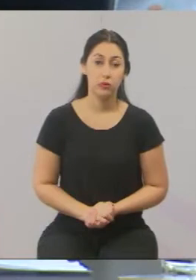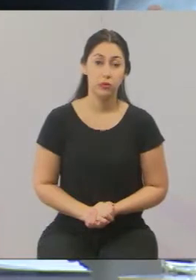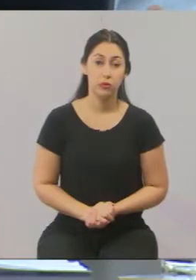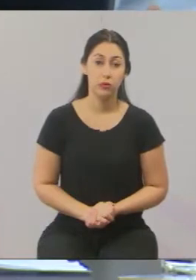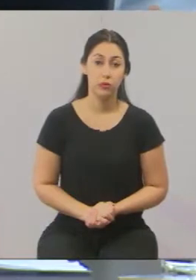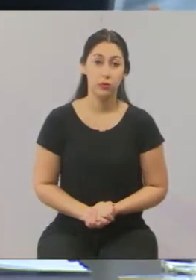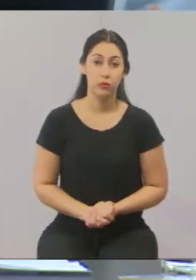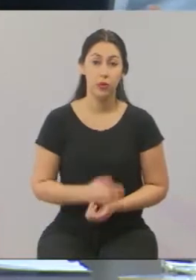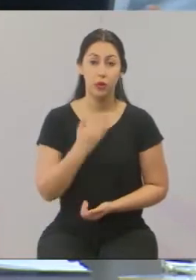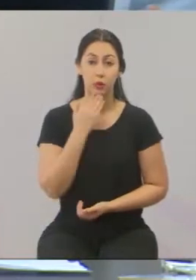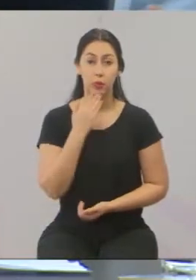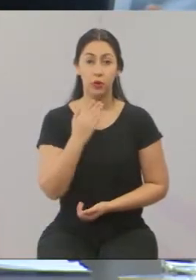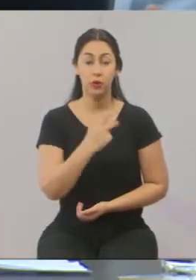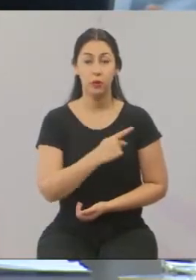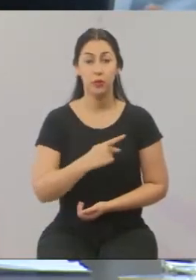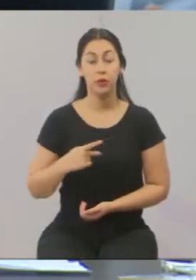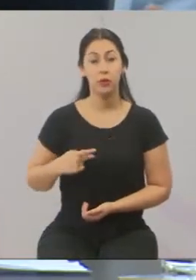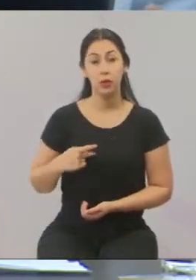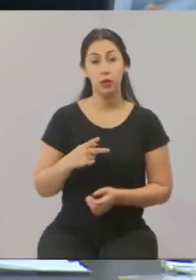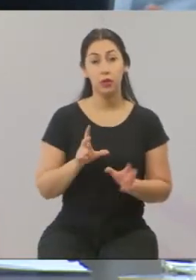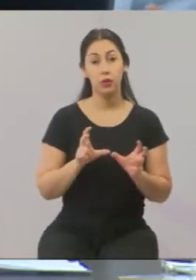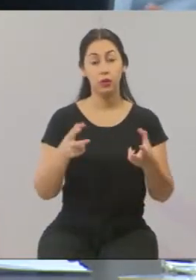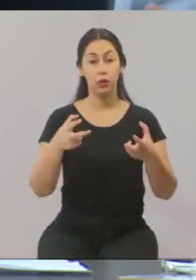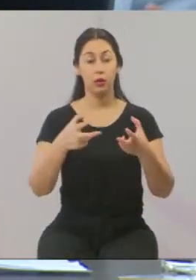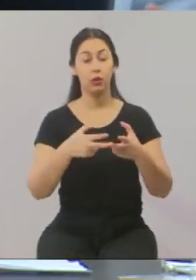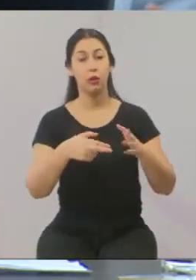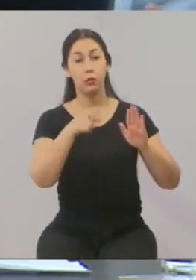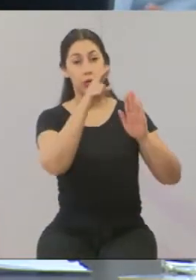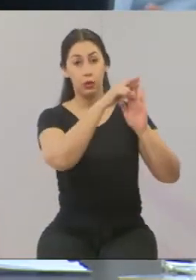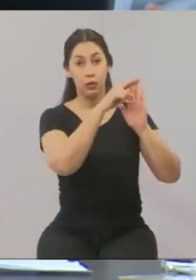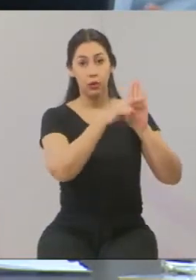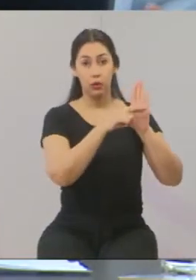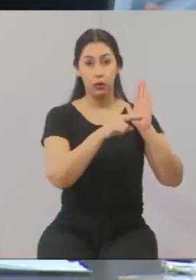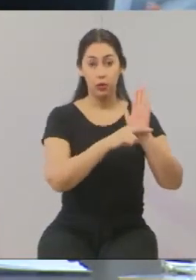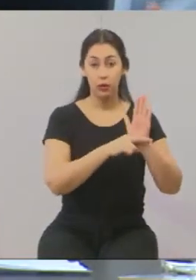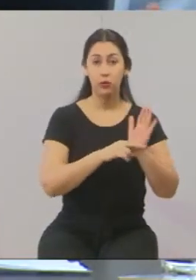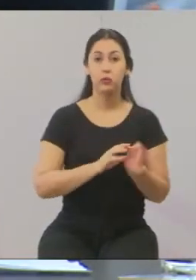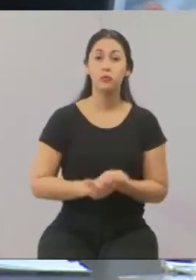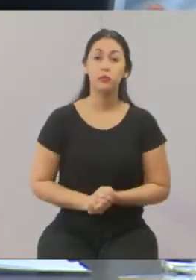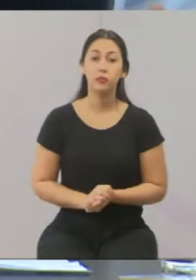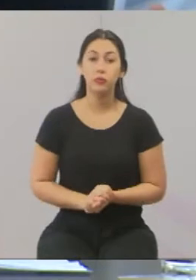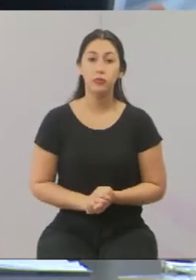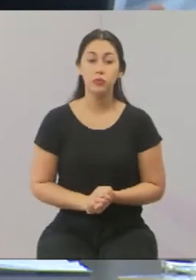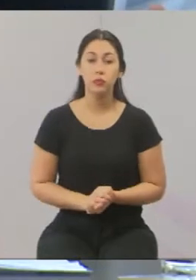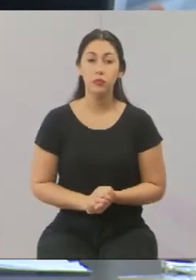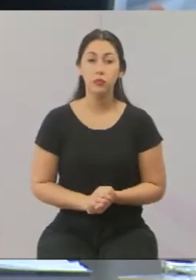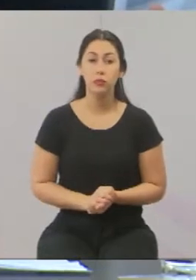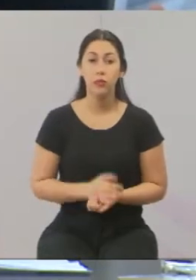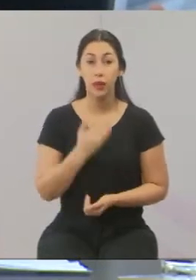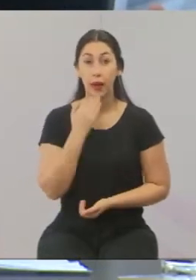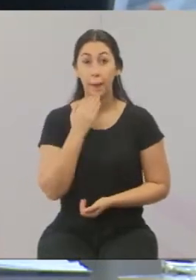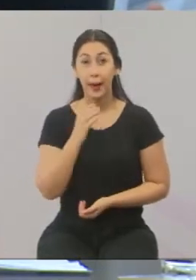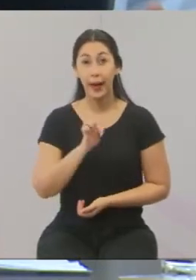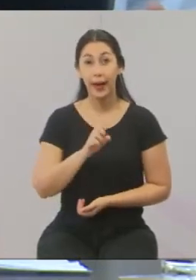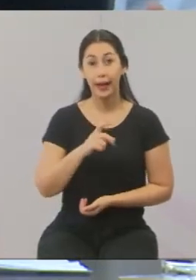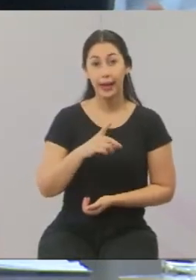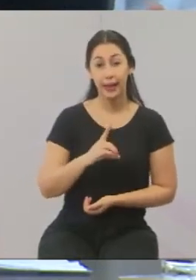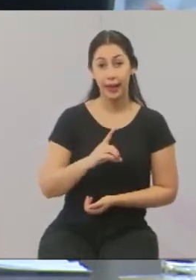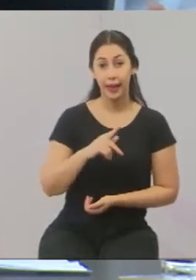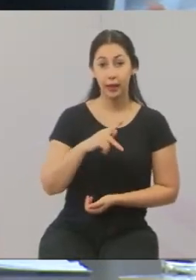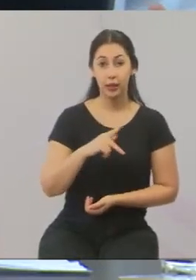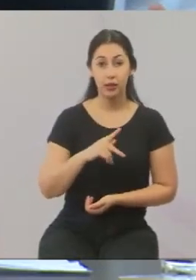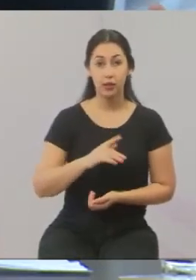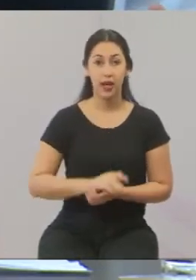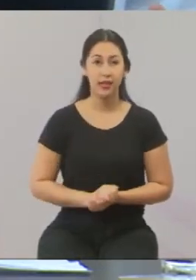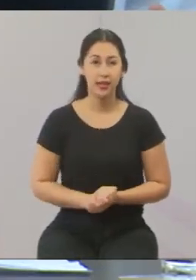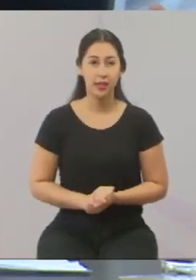Requeremos ao excelentíssimo senhor presidente desta Casa, ouvido e aprovado pela Igreja de Plenário, cumpridas as formalidades regimentais, seja oficiado a EDP, solicitando a realização